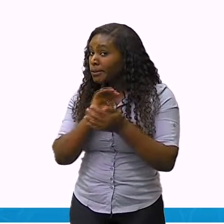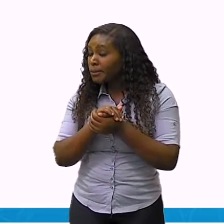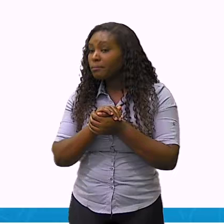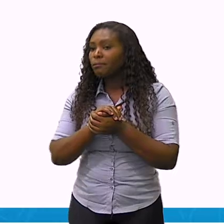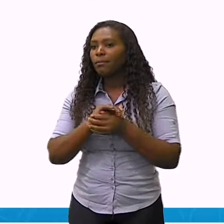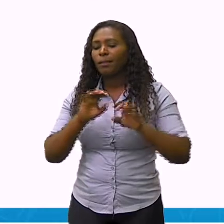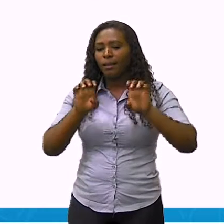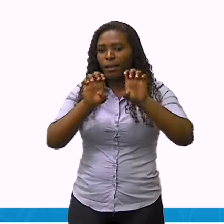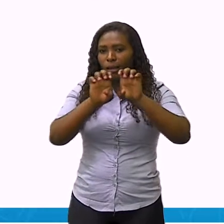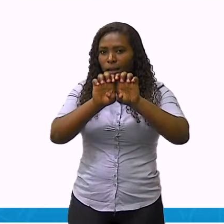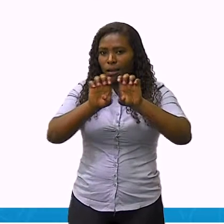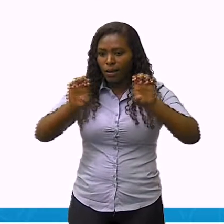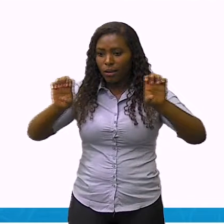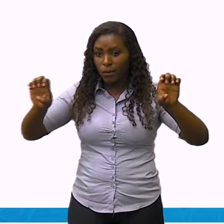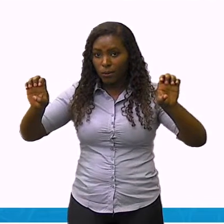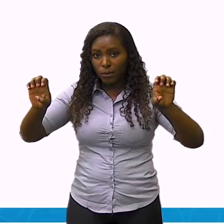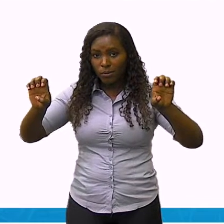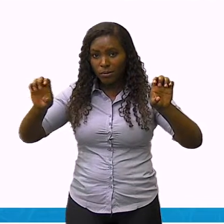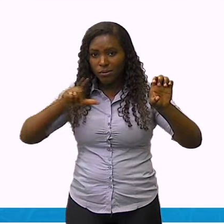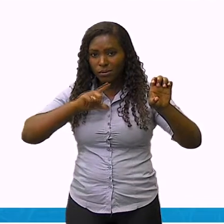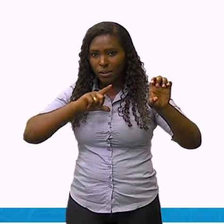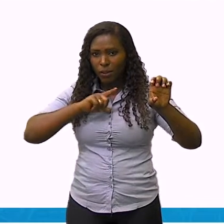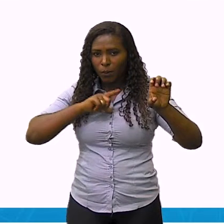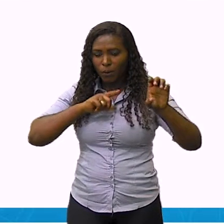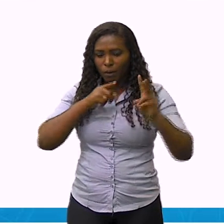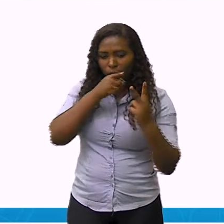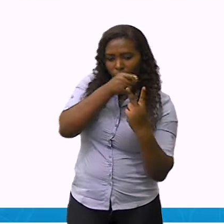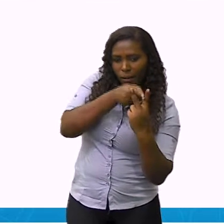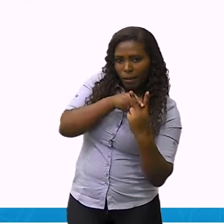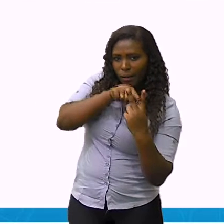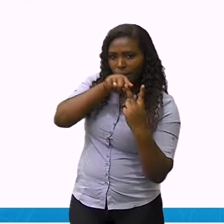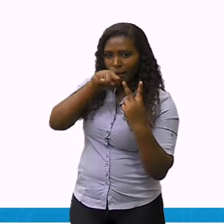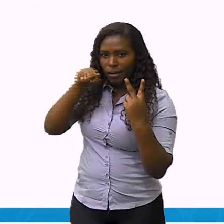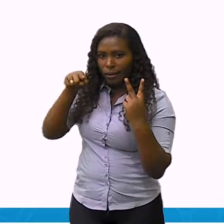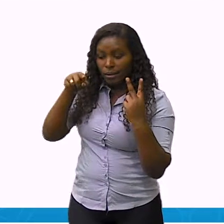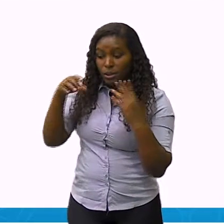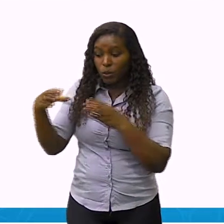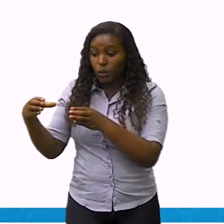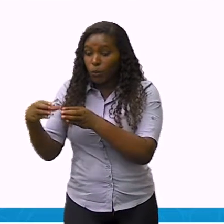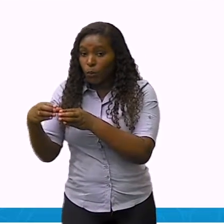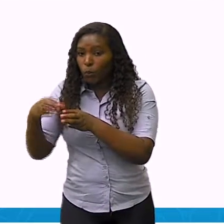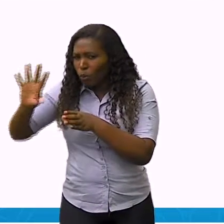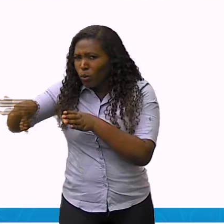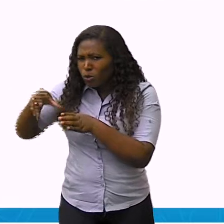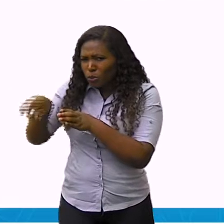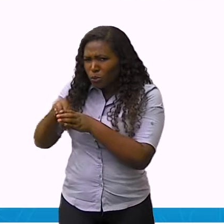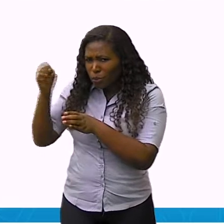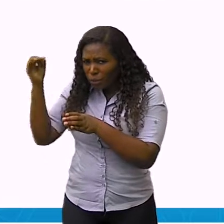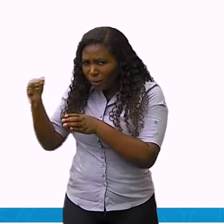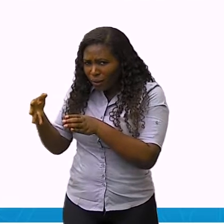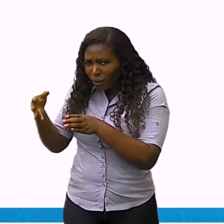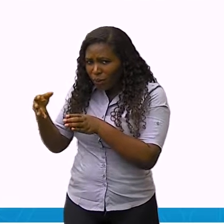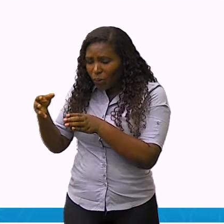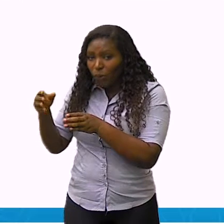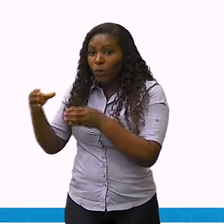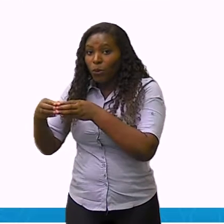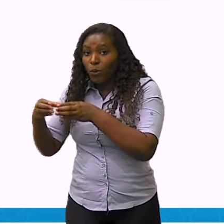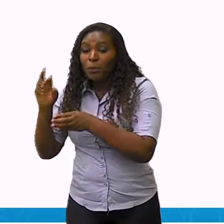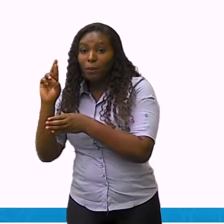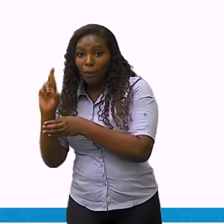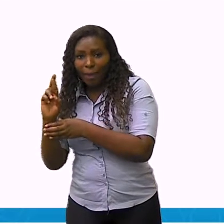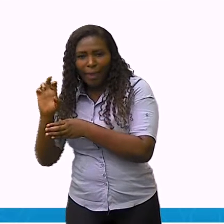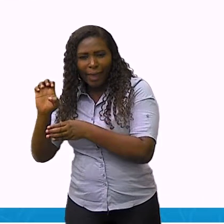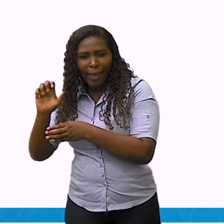as raízes de uma equação. Essa análise ela é muito importante. Por quê? Porque através dessa análise